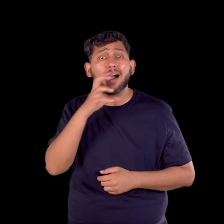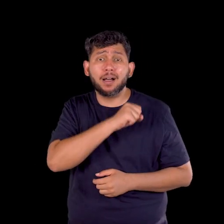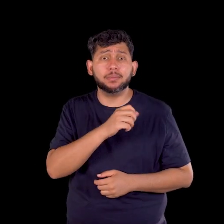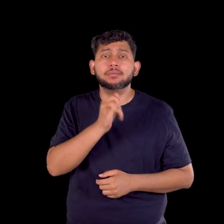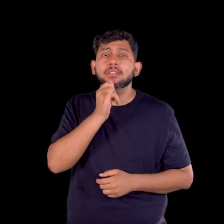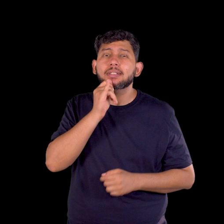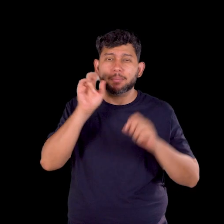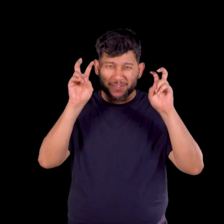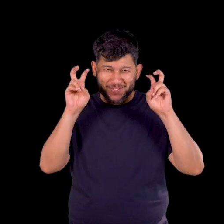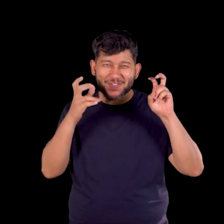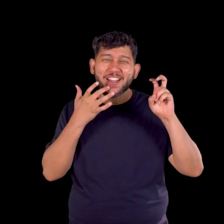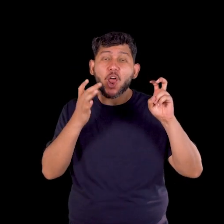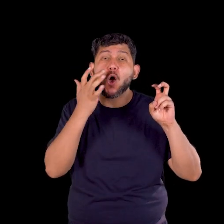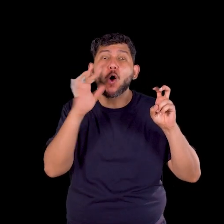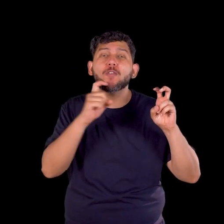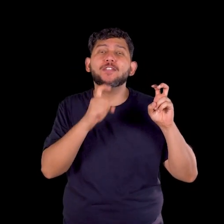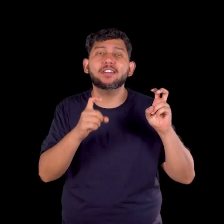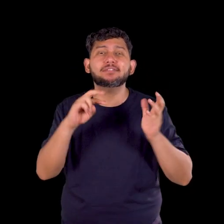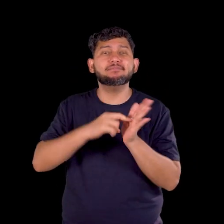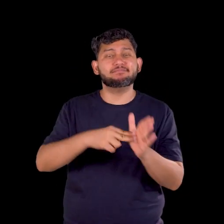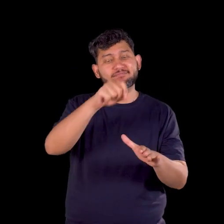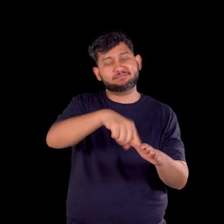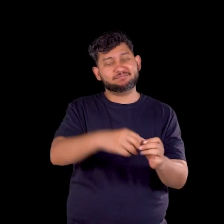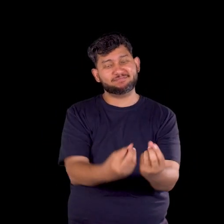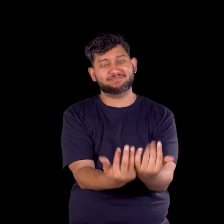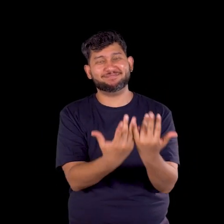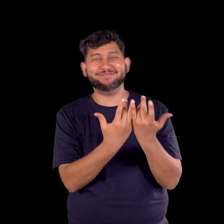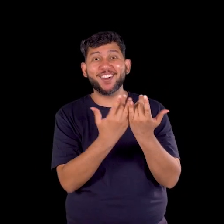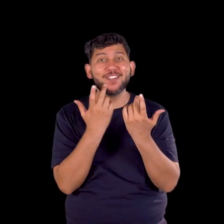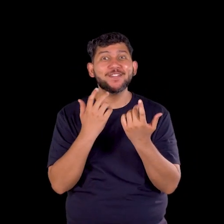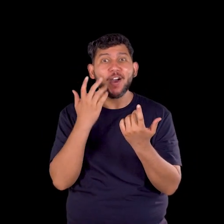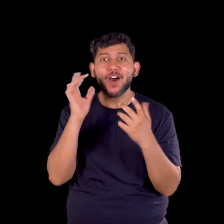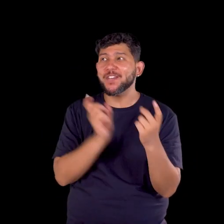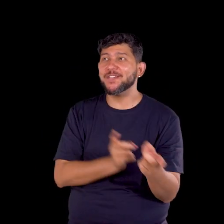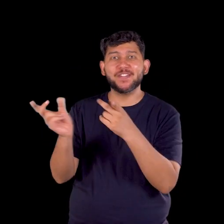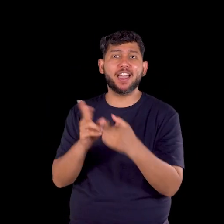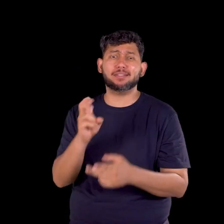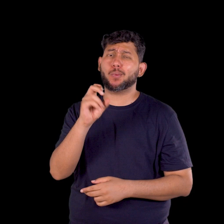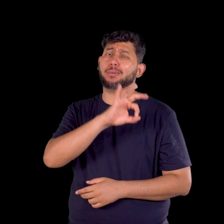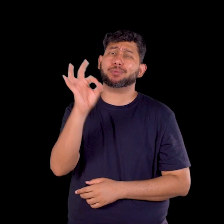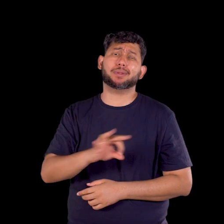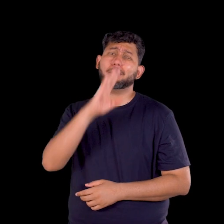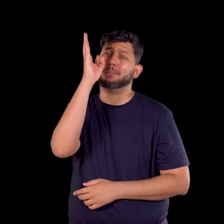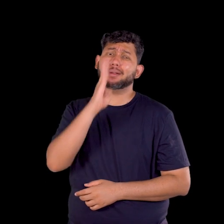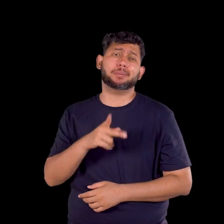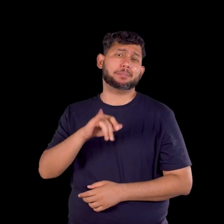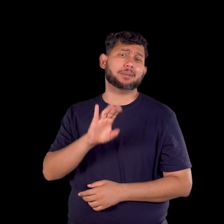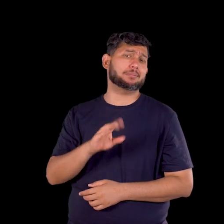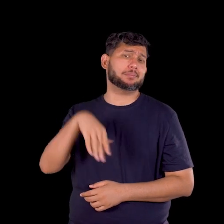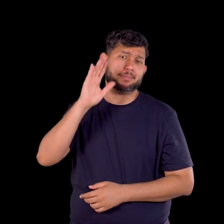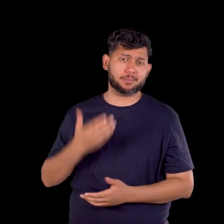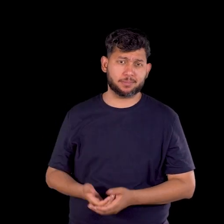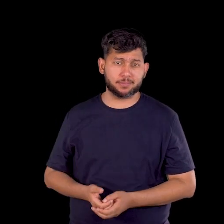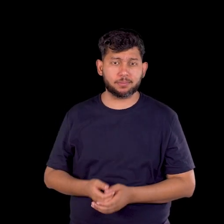ouro verde, produto responsável por quase 50% das exportações brasileiras. A malha ferroviária